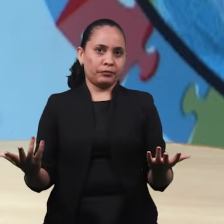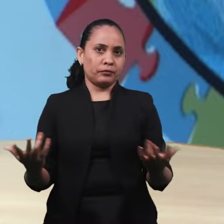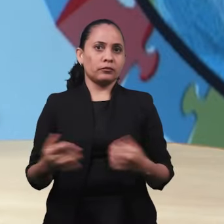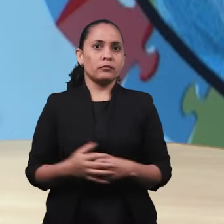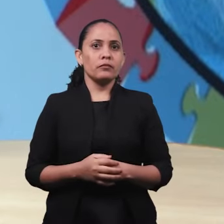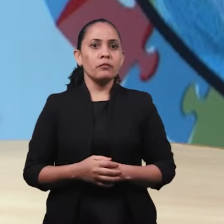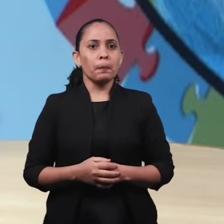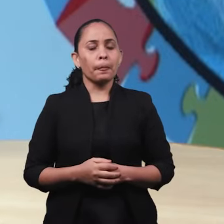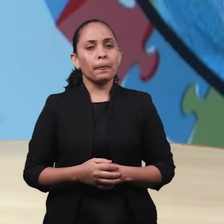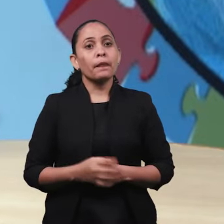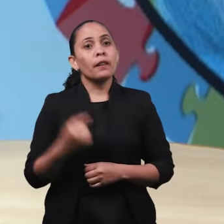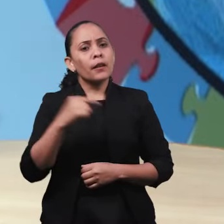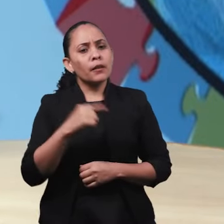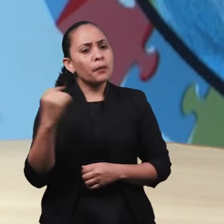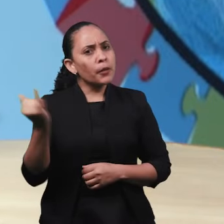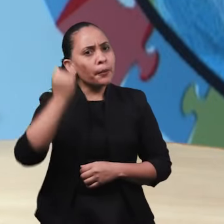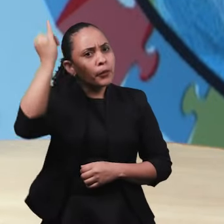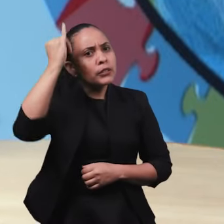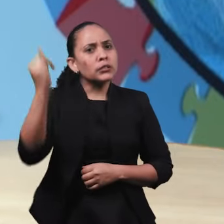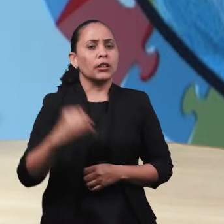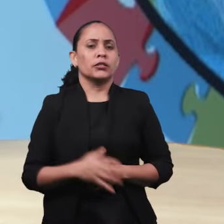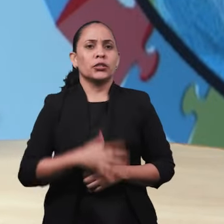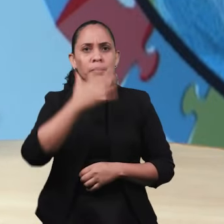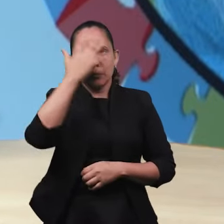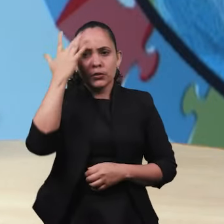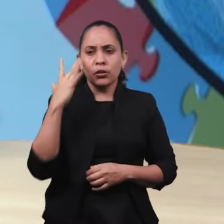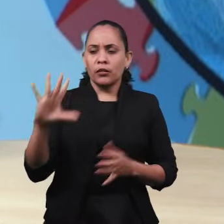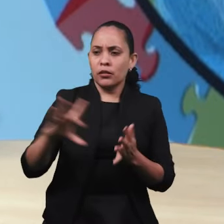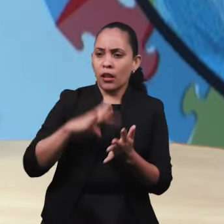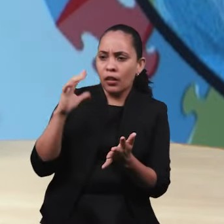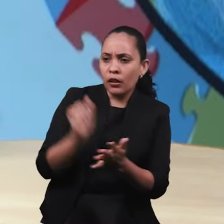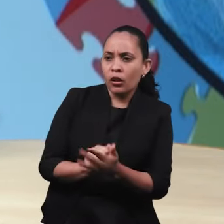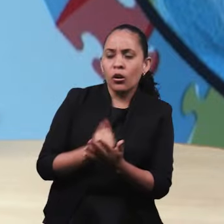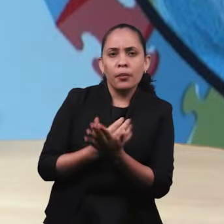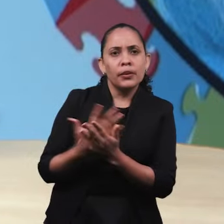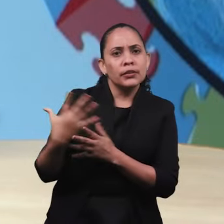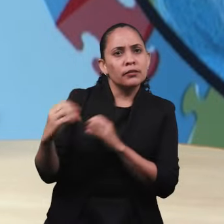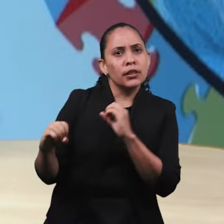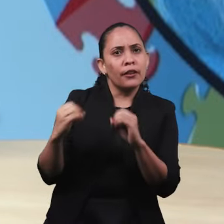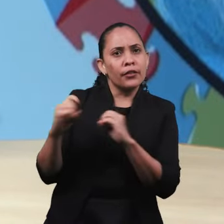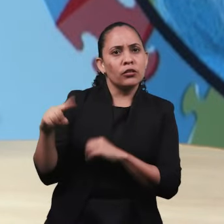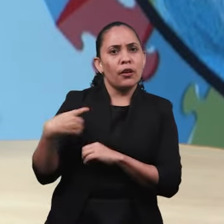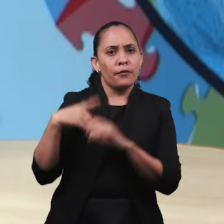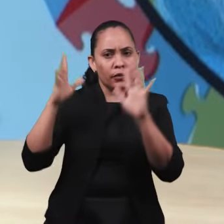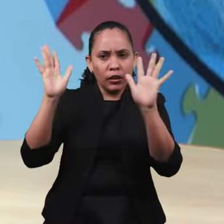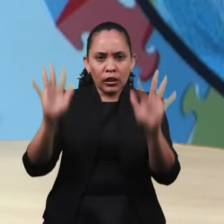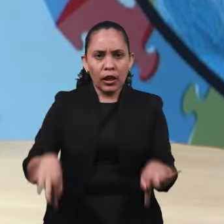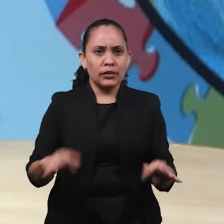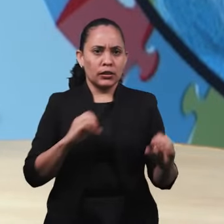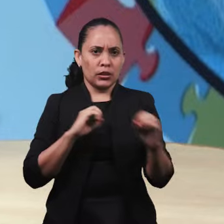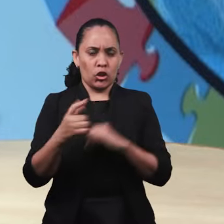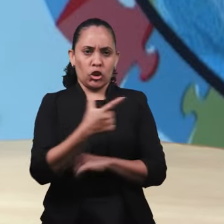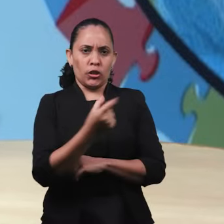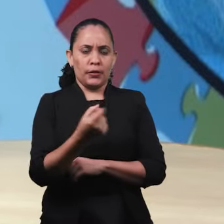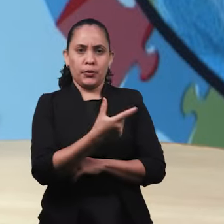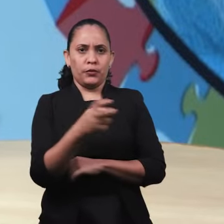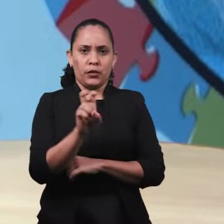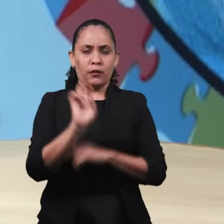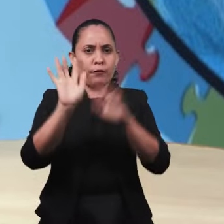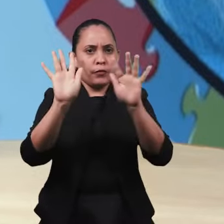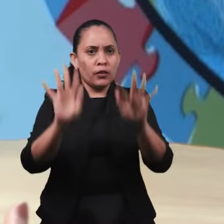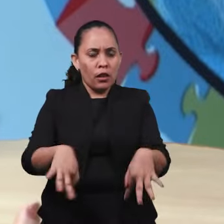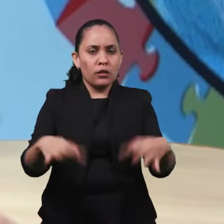essa conscientização é importante. As pessoas se inscreverem quando for começar uma nova oficina. Nós estamos encerrando todas as oficinas de